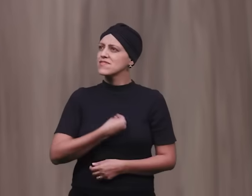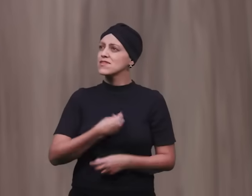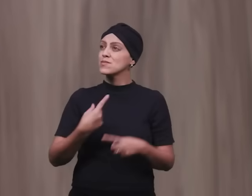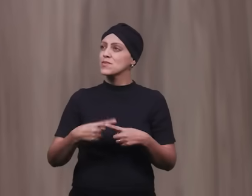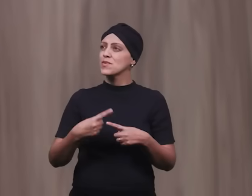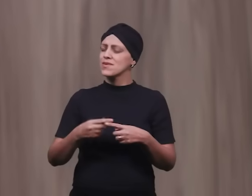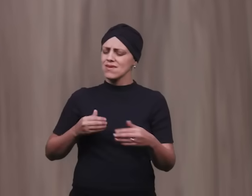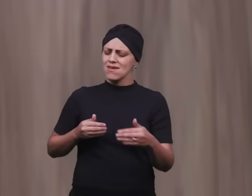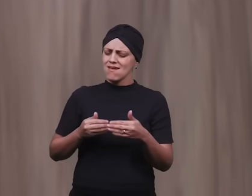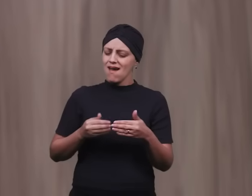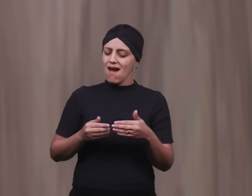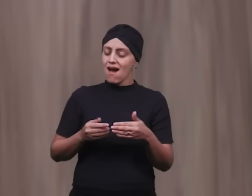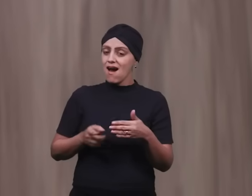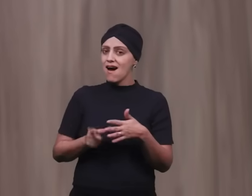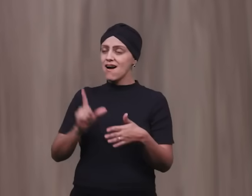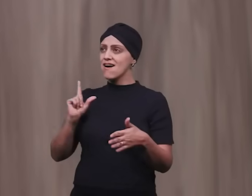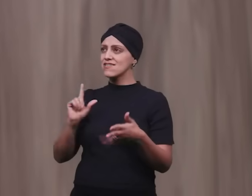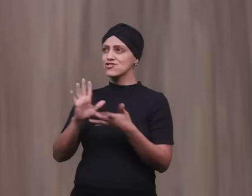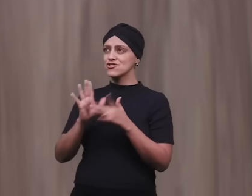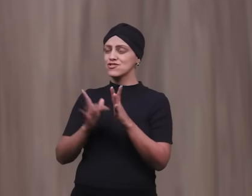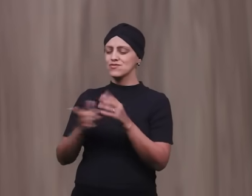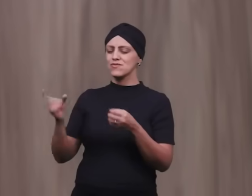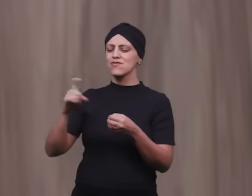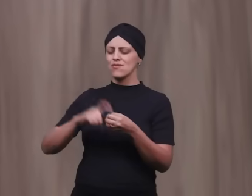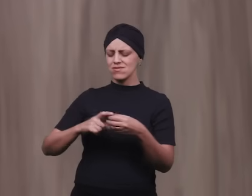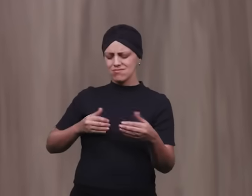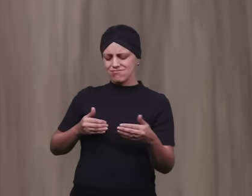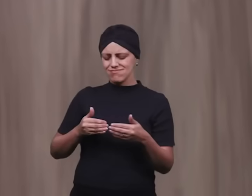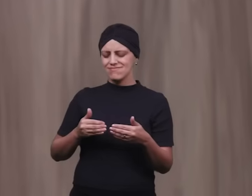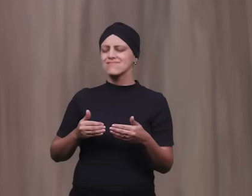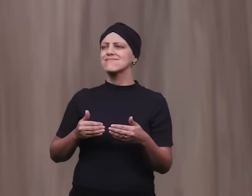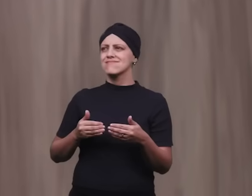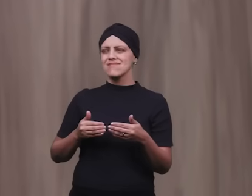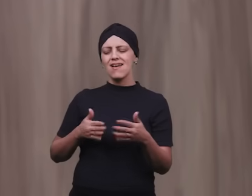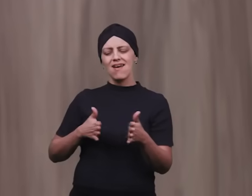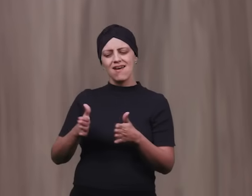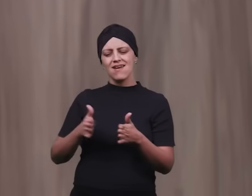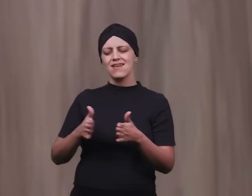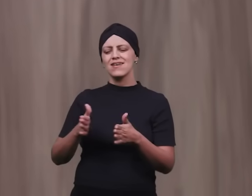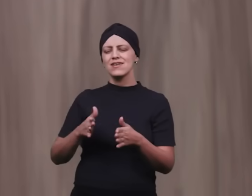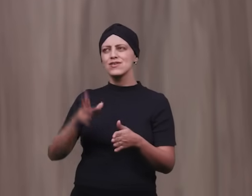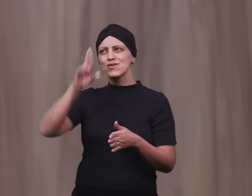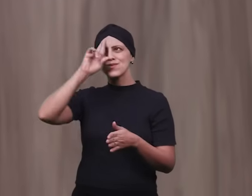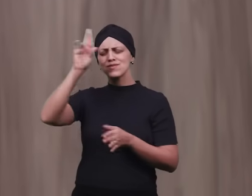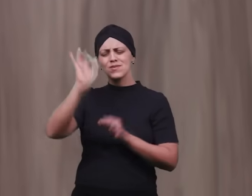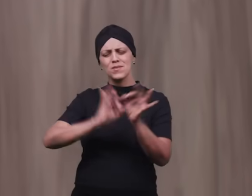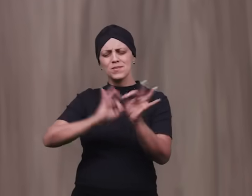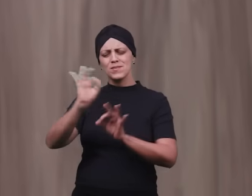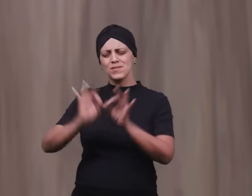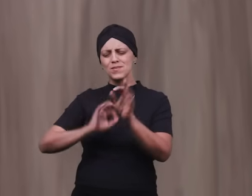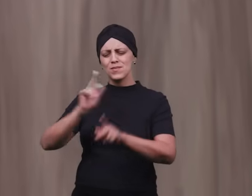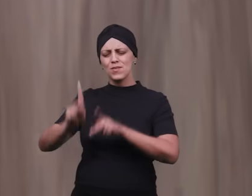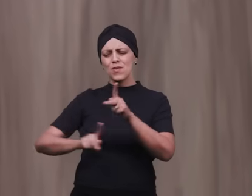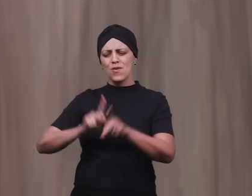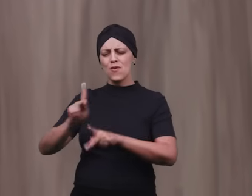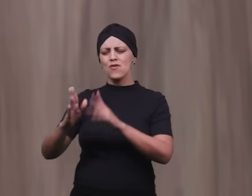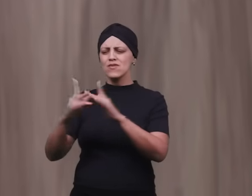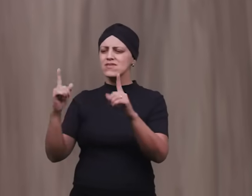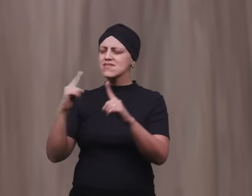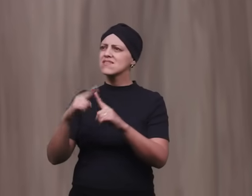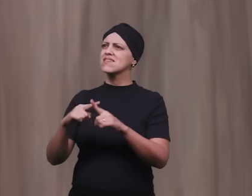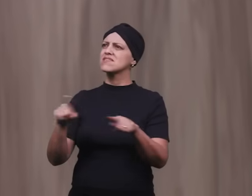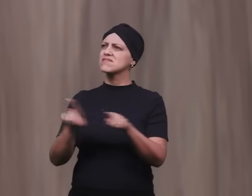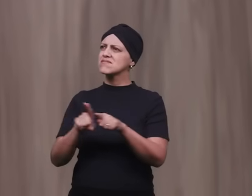momento que antecede a vinda do Senhor. Meu Pai, mas neste momento o Senhor tem preparado a tua igreja, o teu povo, tem